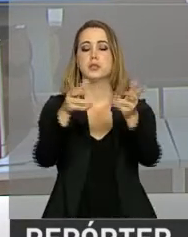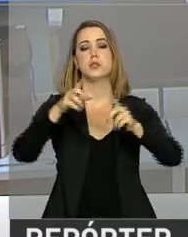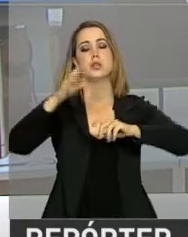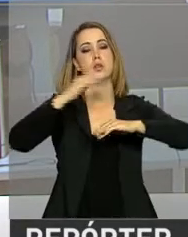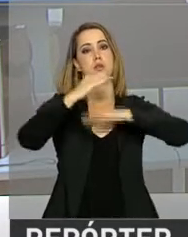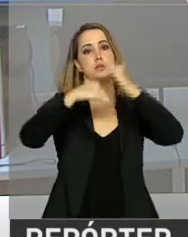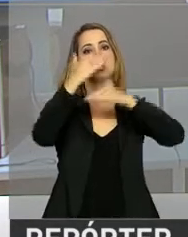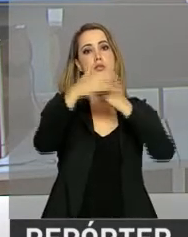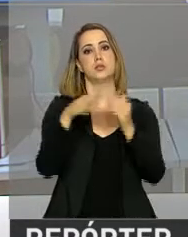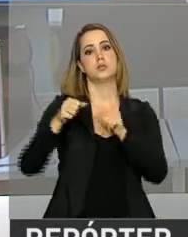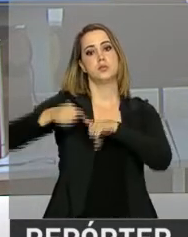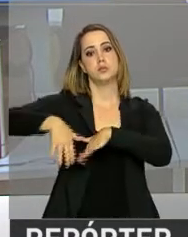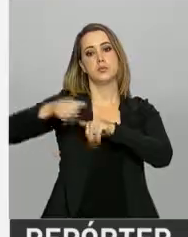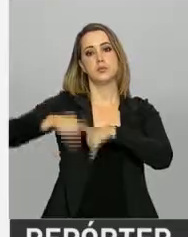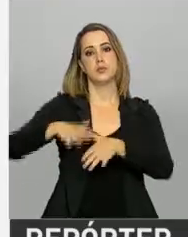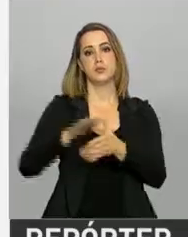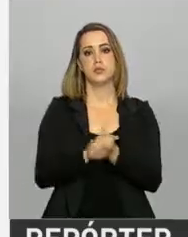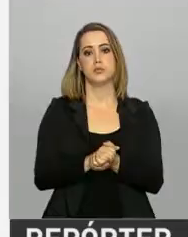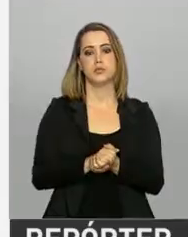setembro.